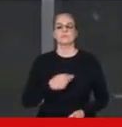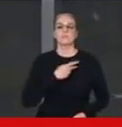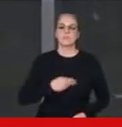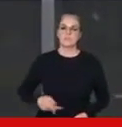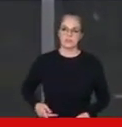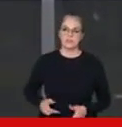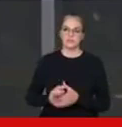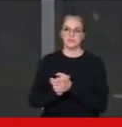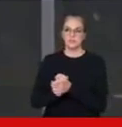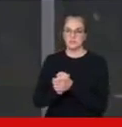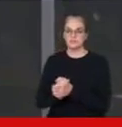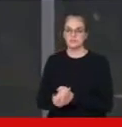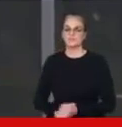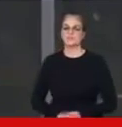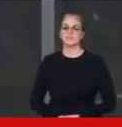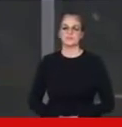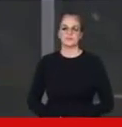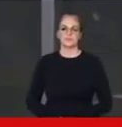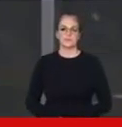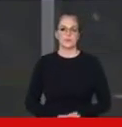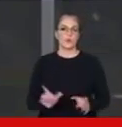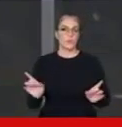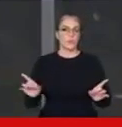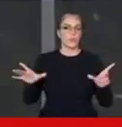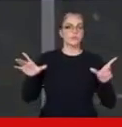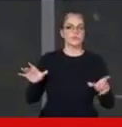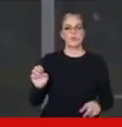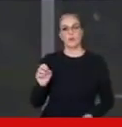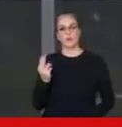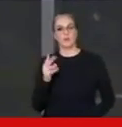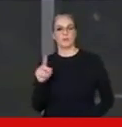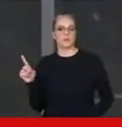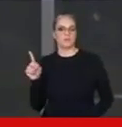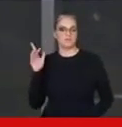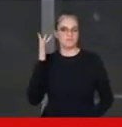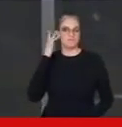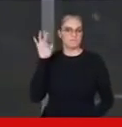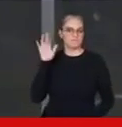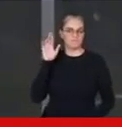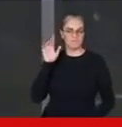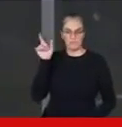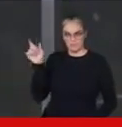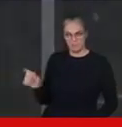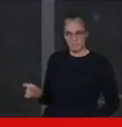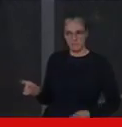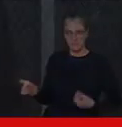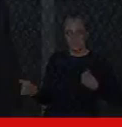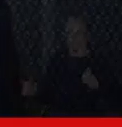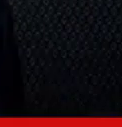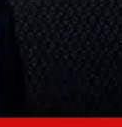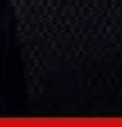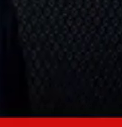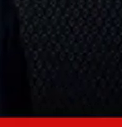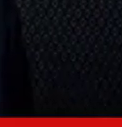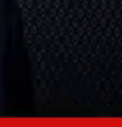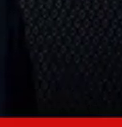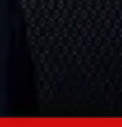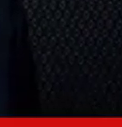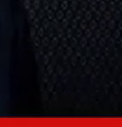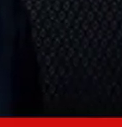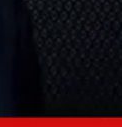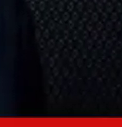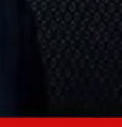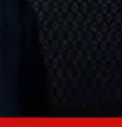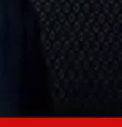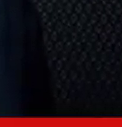coincidente ou não, Vossa Excelência está na mesa hoje, mas eu me lembrei agora de Jessé de Souza,